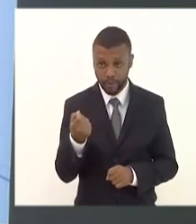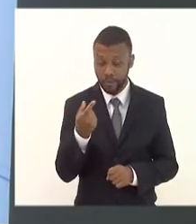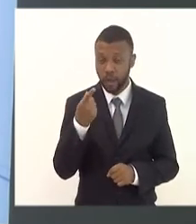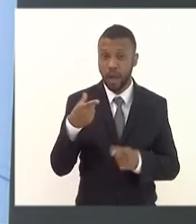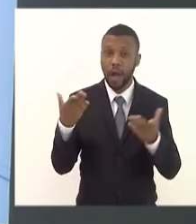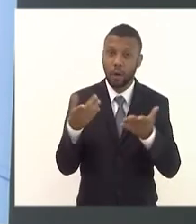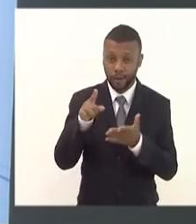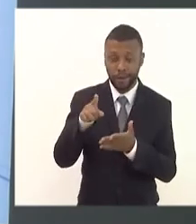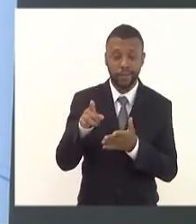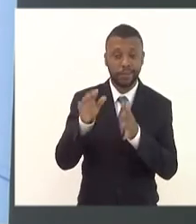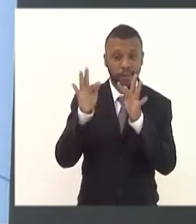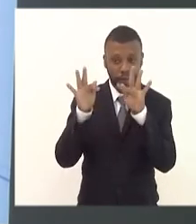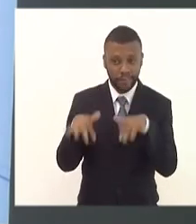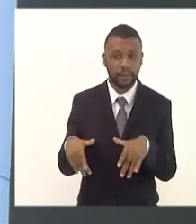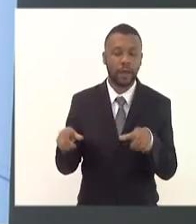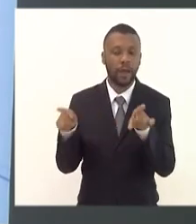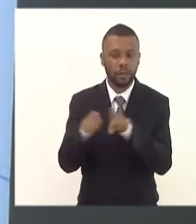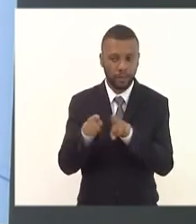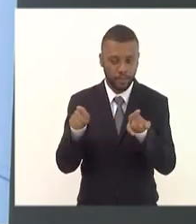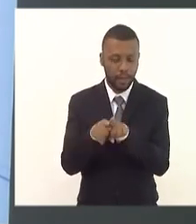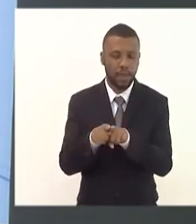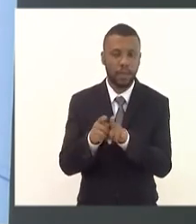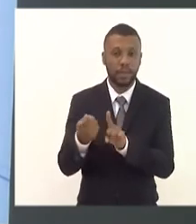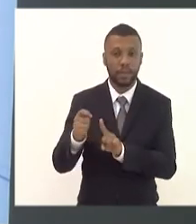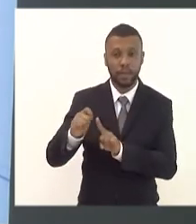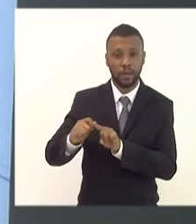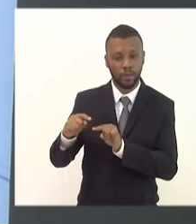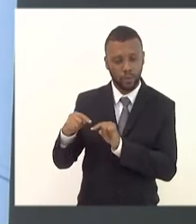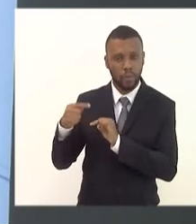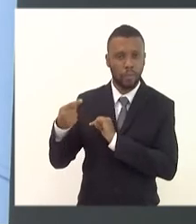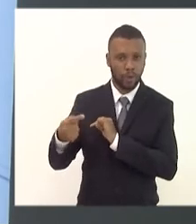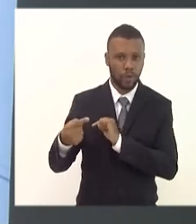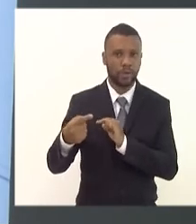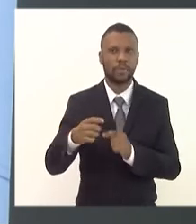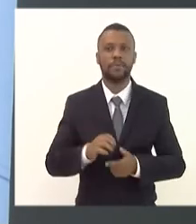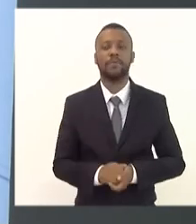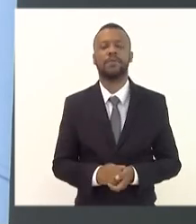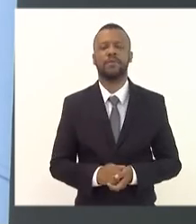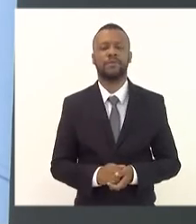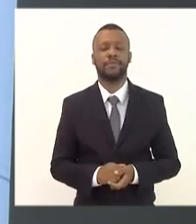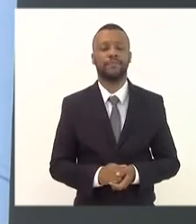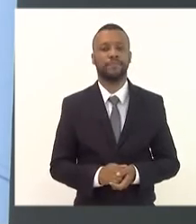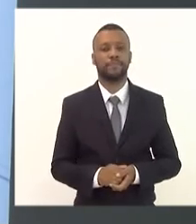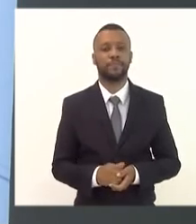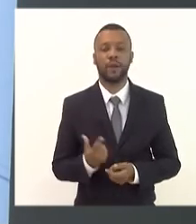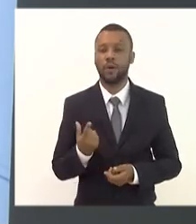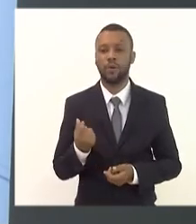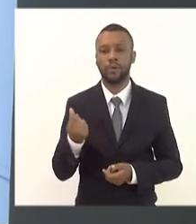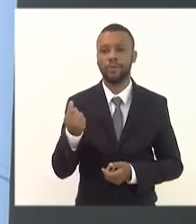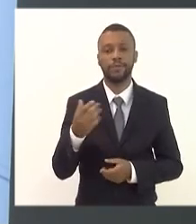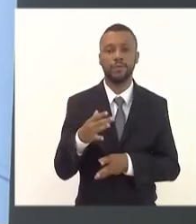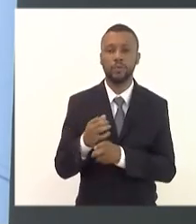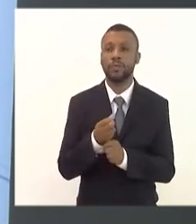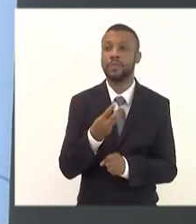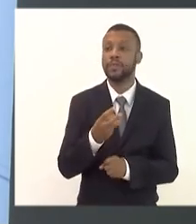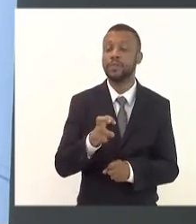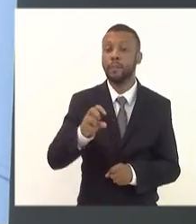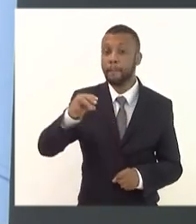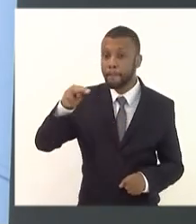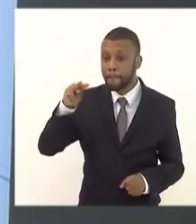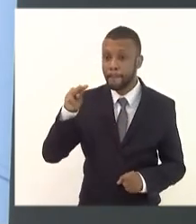também, nesse mês que vem. É, o valor dele foi 35